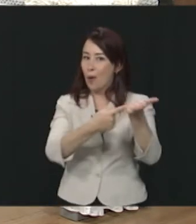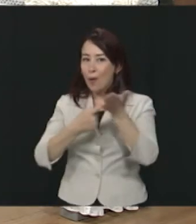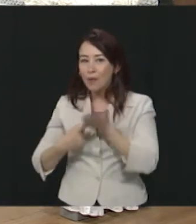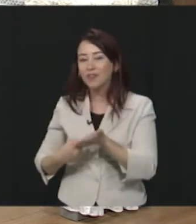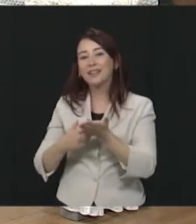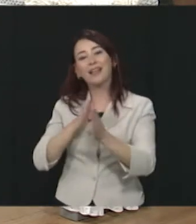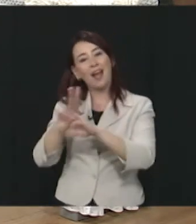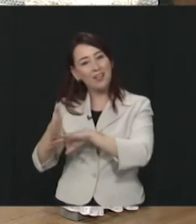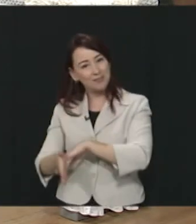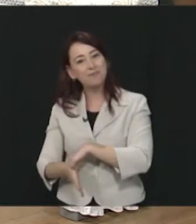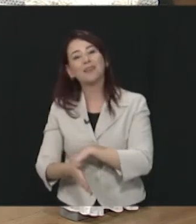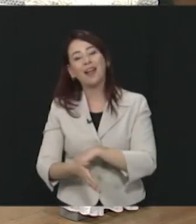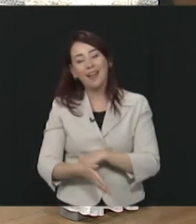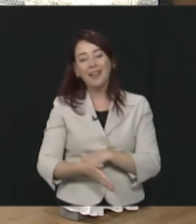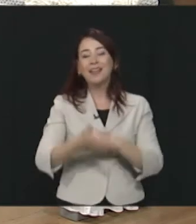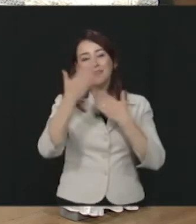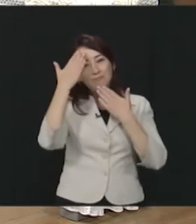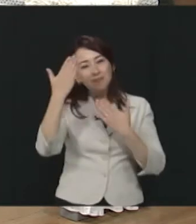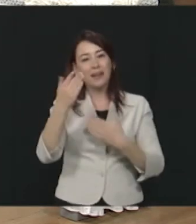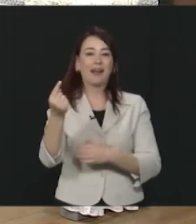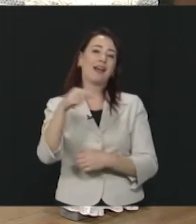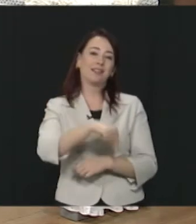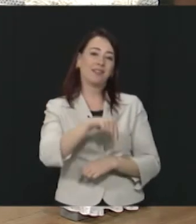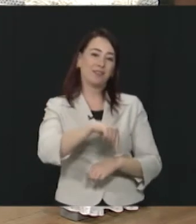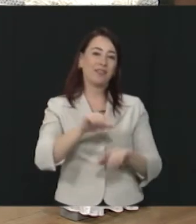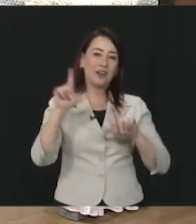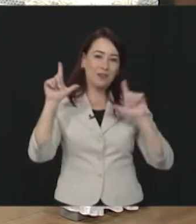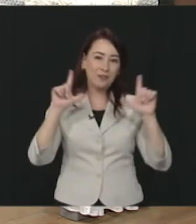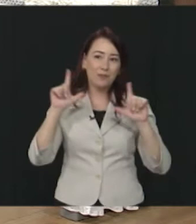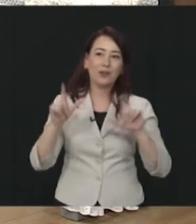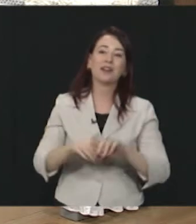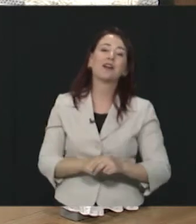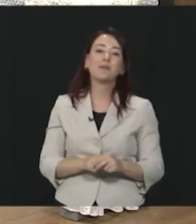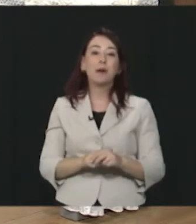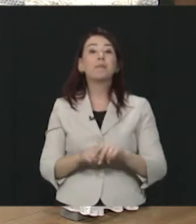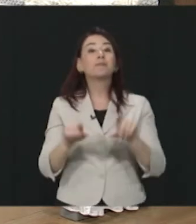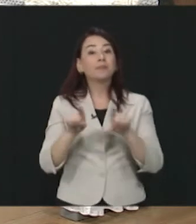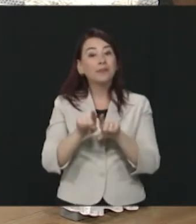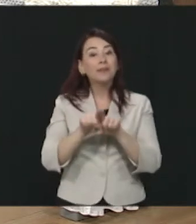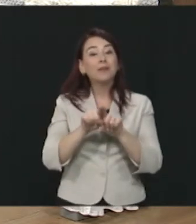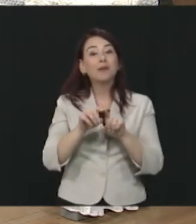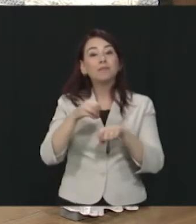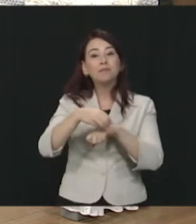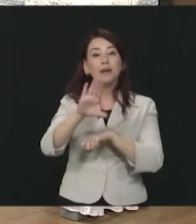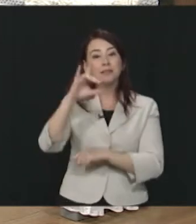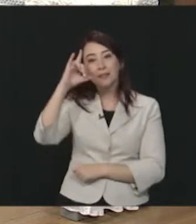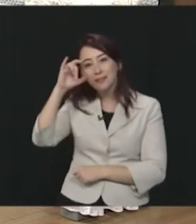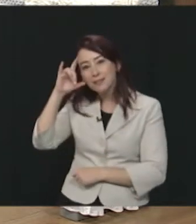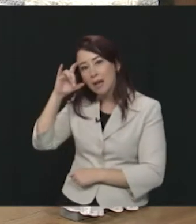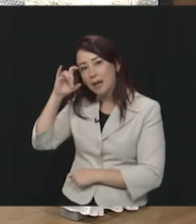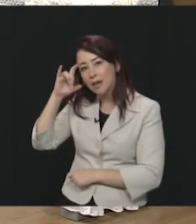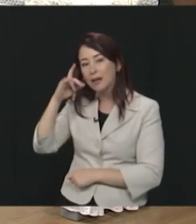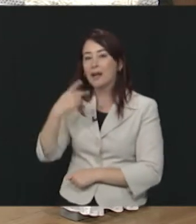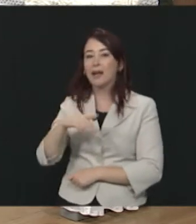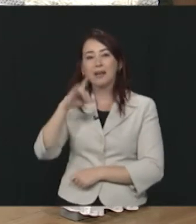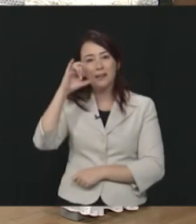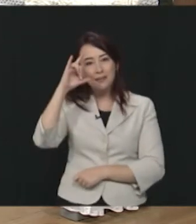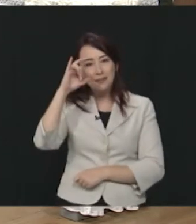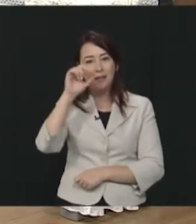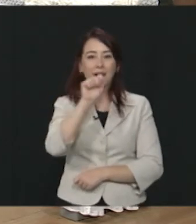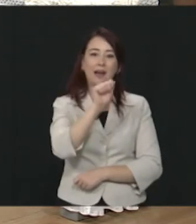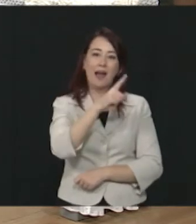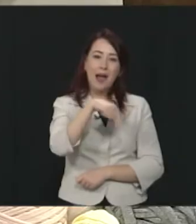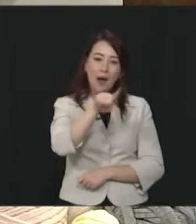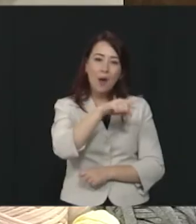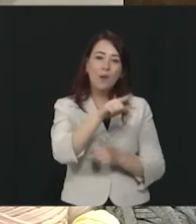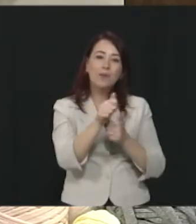senhora. Muito obrigada aqui pela presença. Patrícia, posso deixar o Instagram? Pode, claro. Então, O Instagram do livro é arroba seguindo